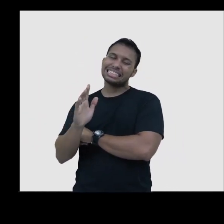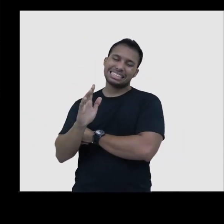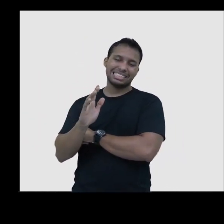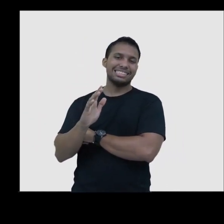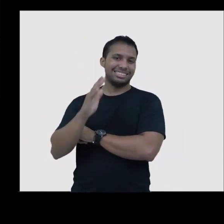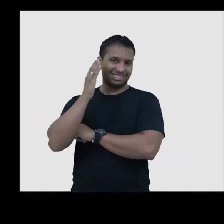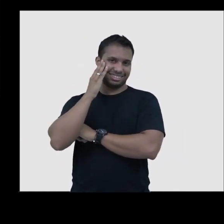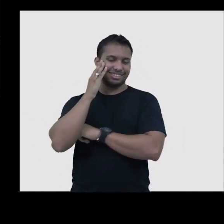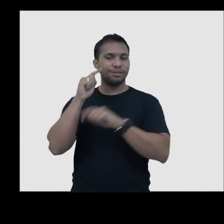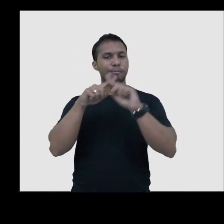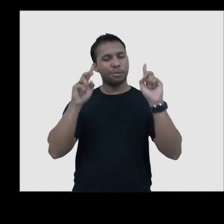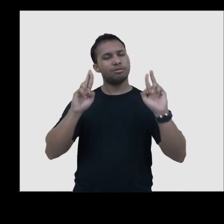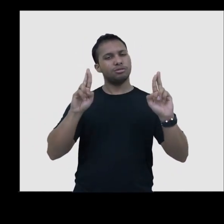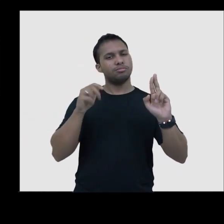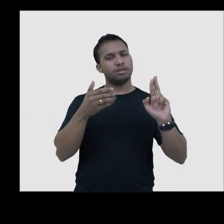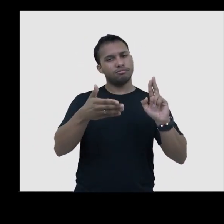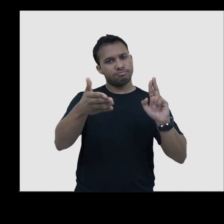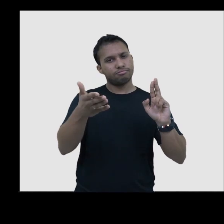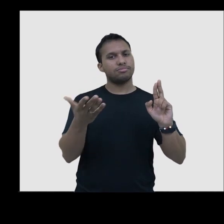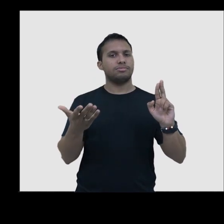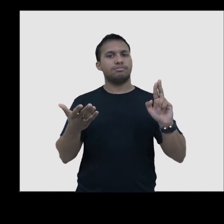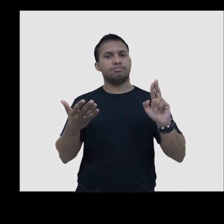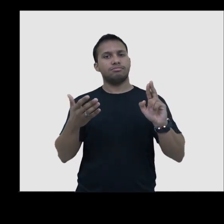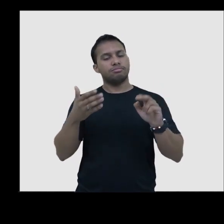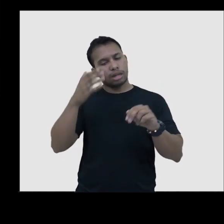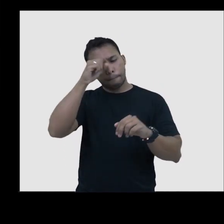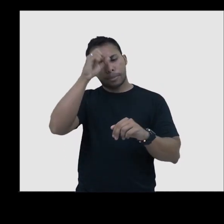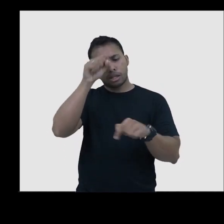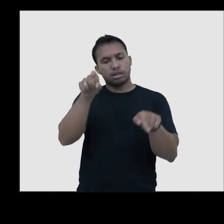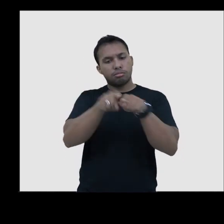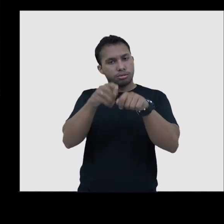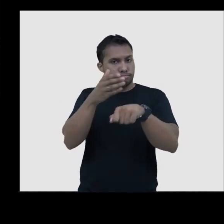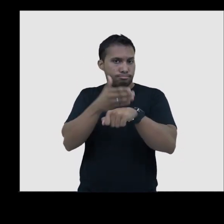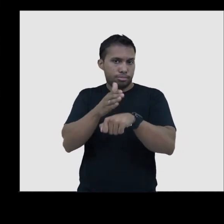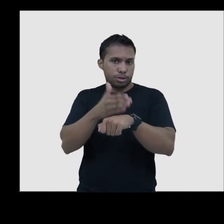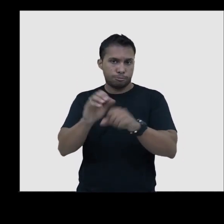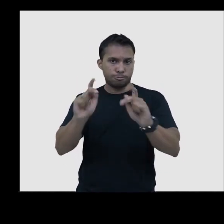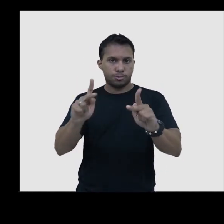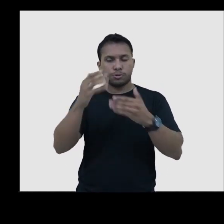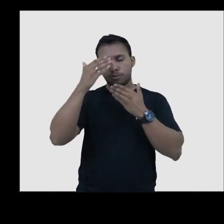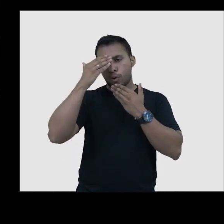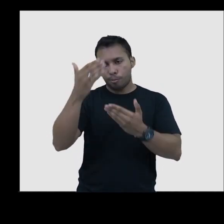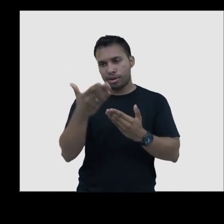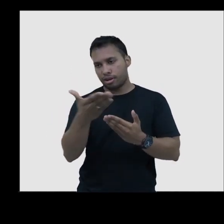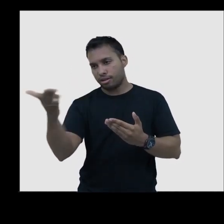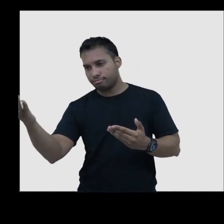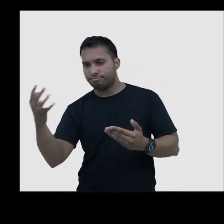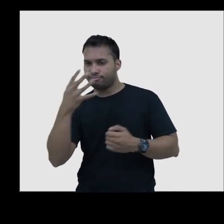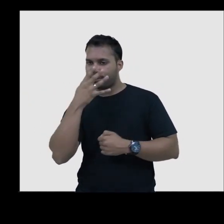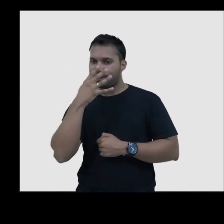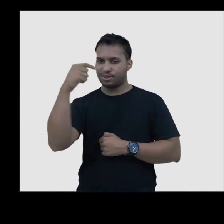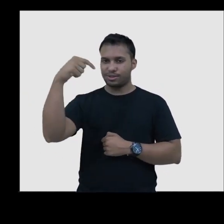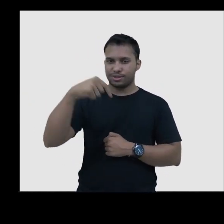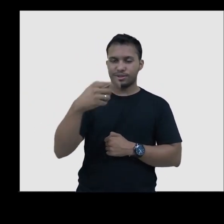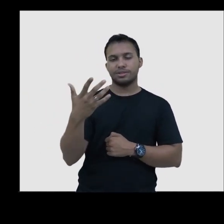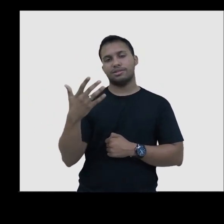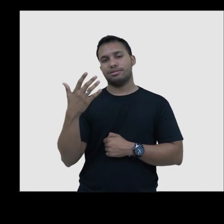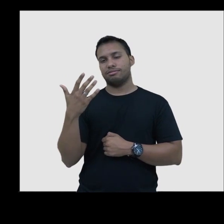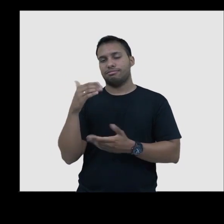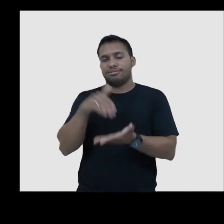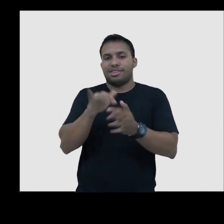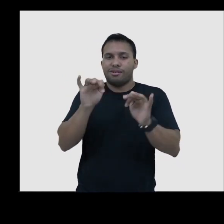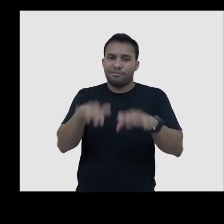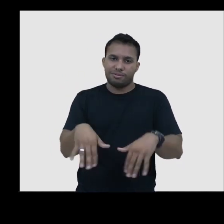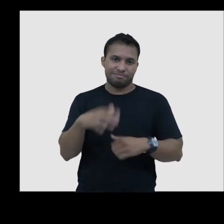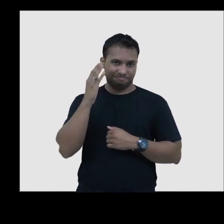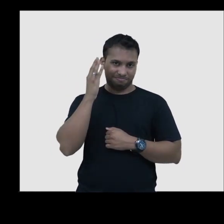2 minutinhos e levou essas meia hora aqui. Bom, mas eu espero que vocês façam isso daqui e obrigado